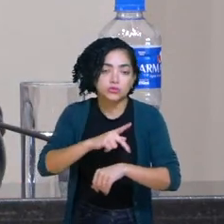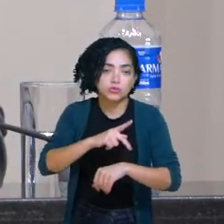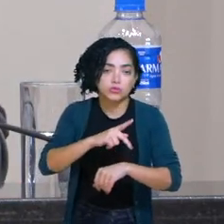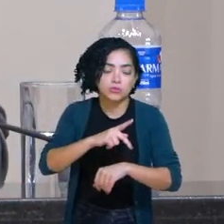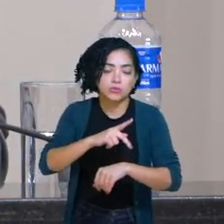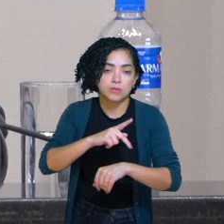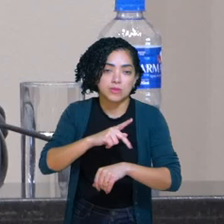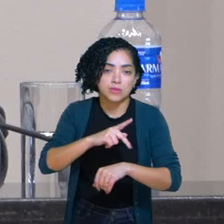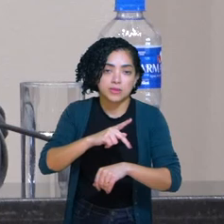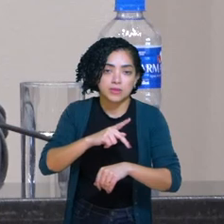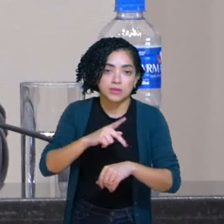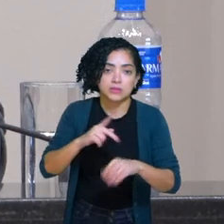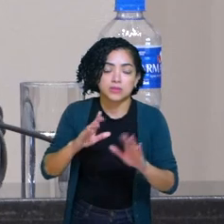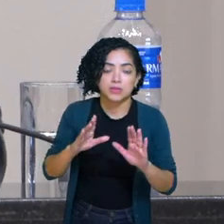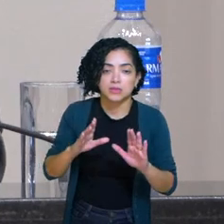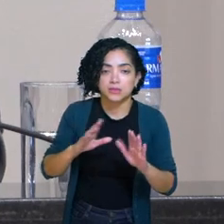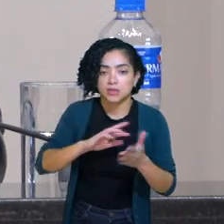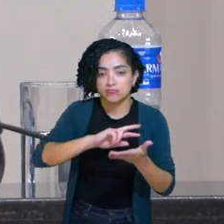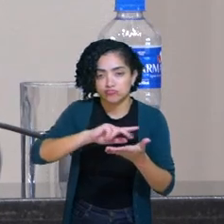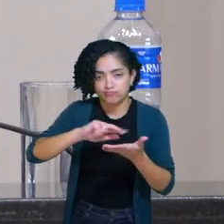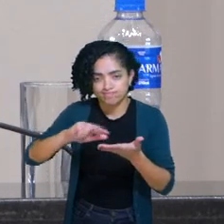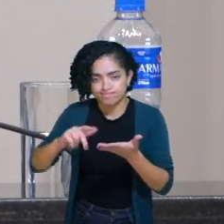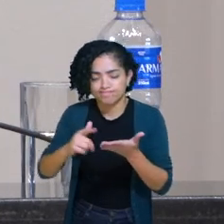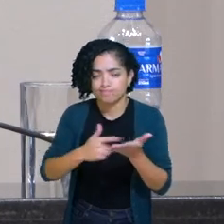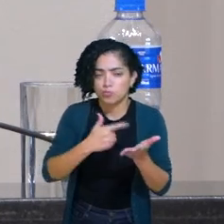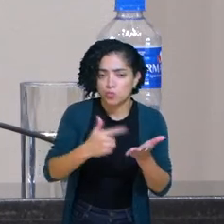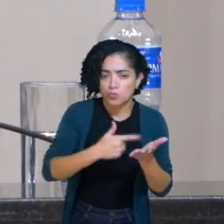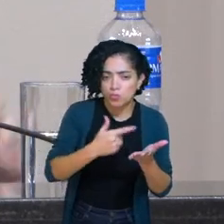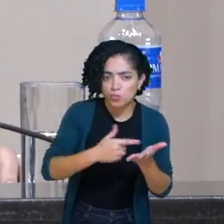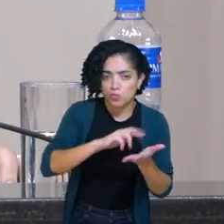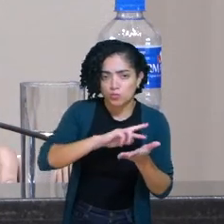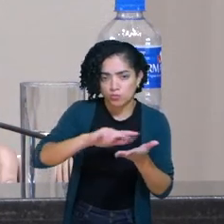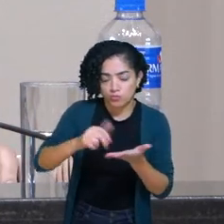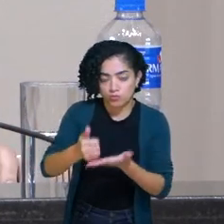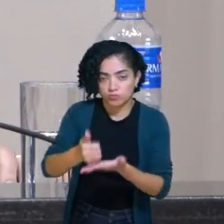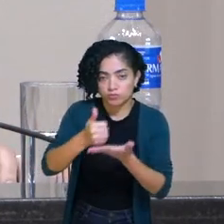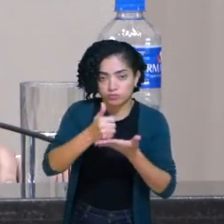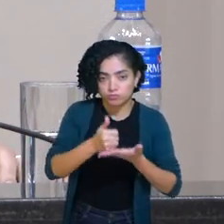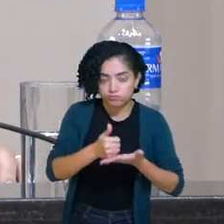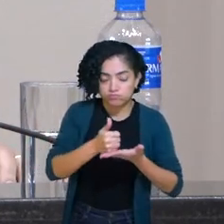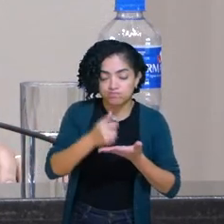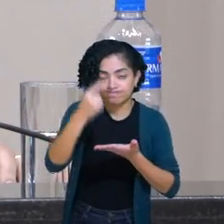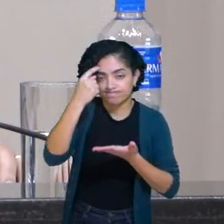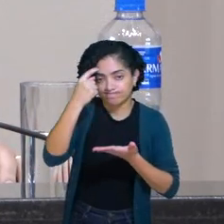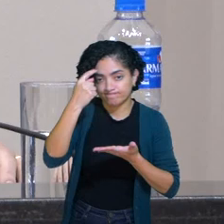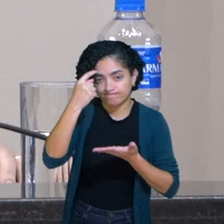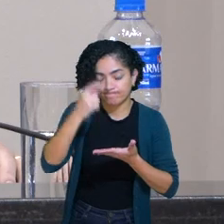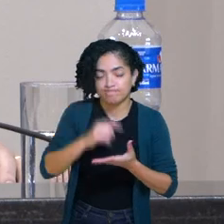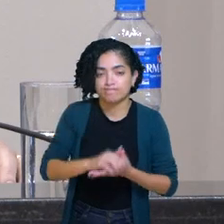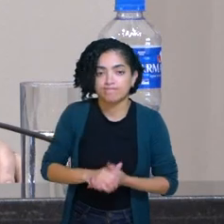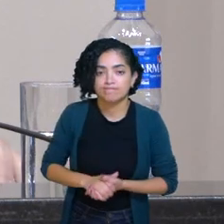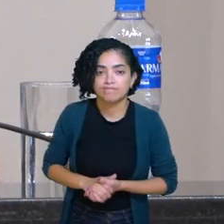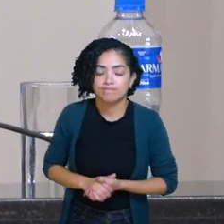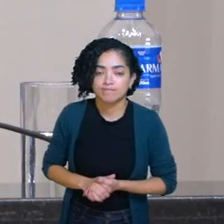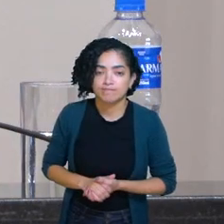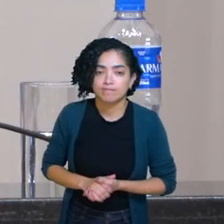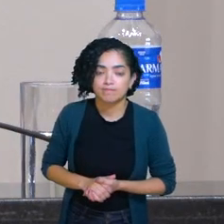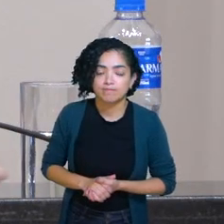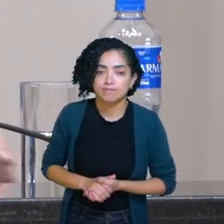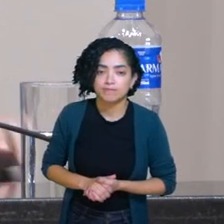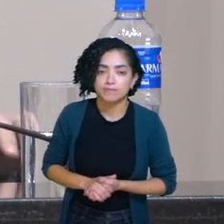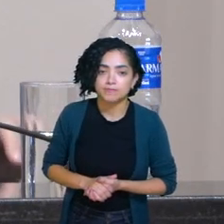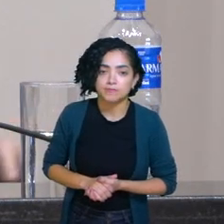conjunto de eh literatura já que nos nos apoia e nos ajuda a pensar sobre essas dimensões